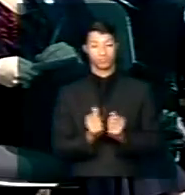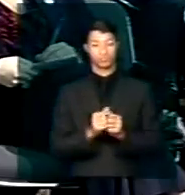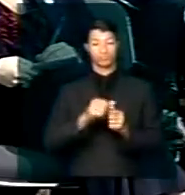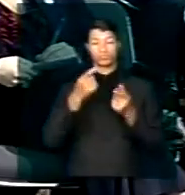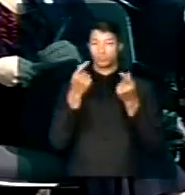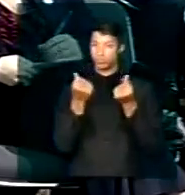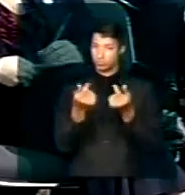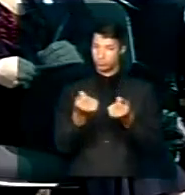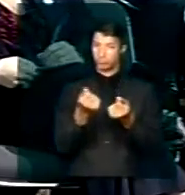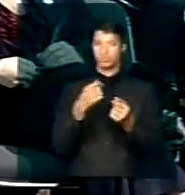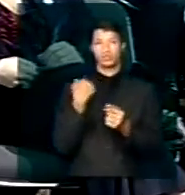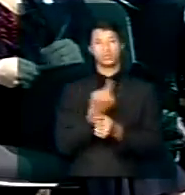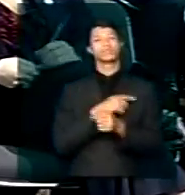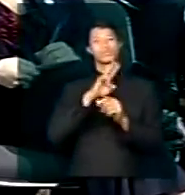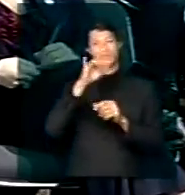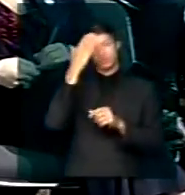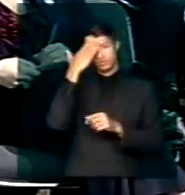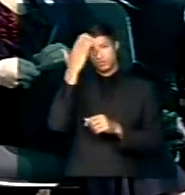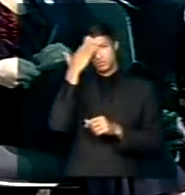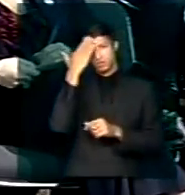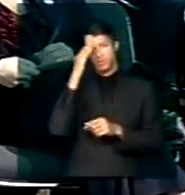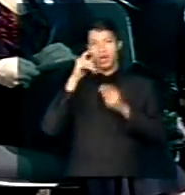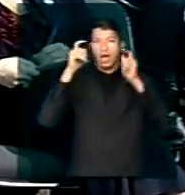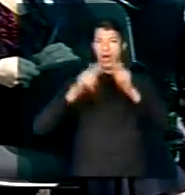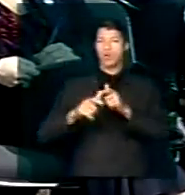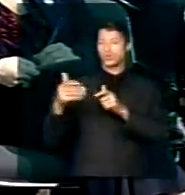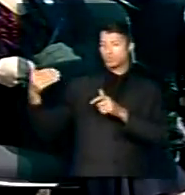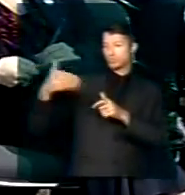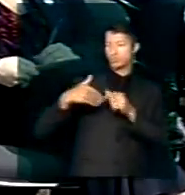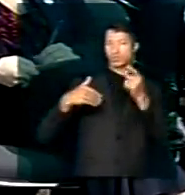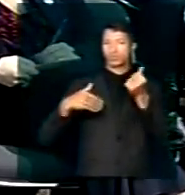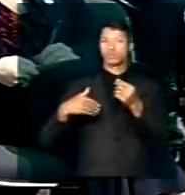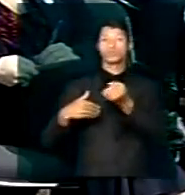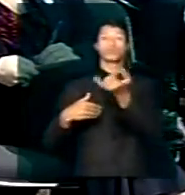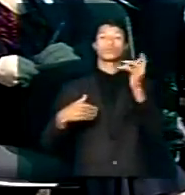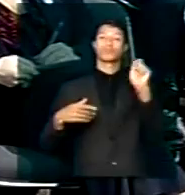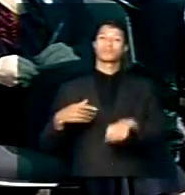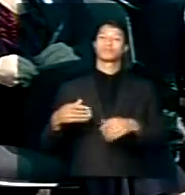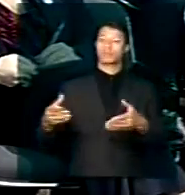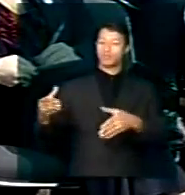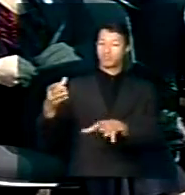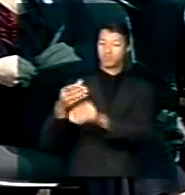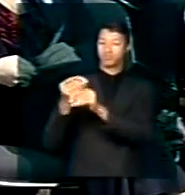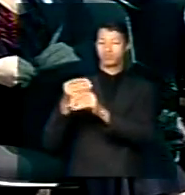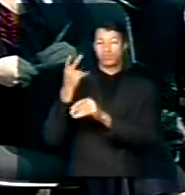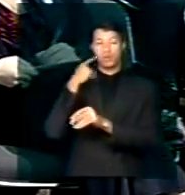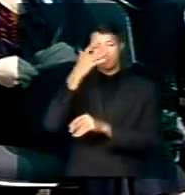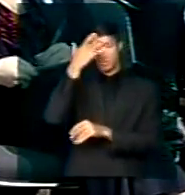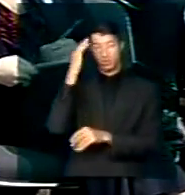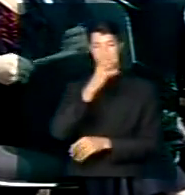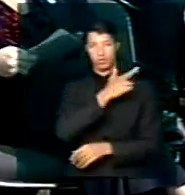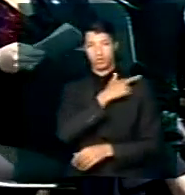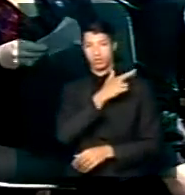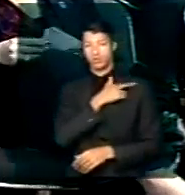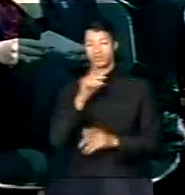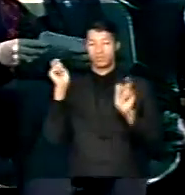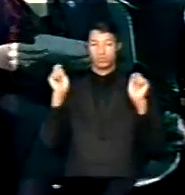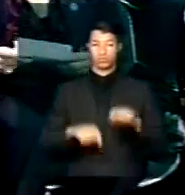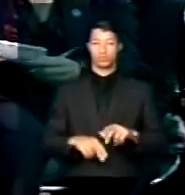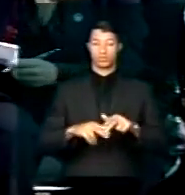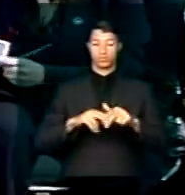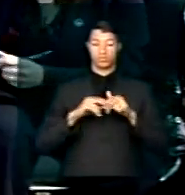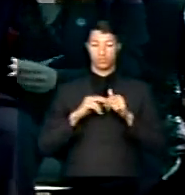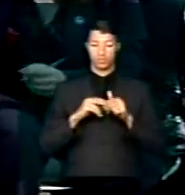esse custo, a gente vai saber da onde vem recurso e quanto recurso tem que ser alocado para quem ficar responsável ou competente